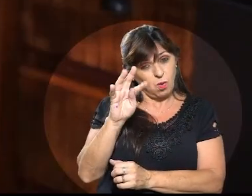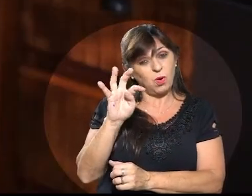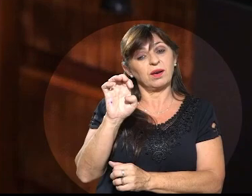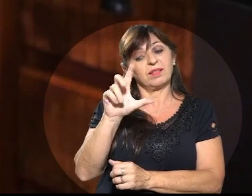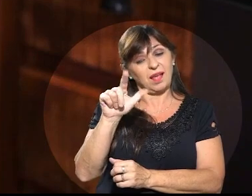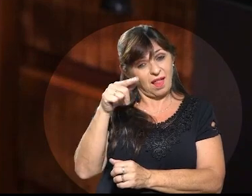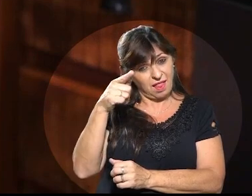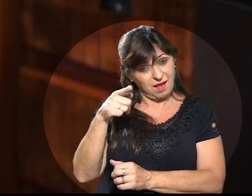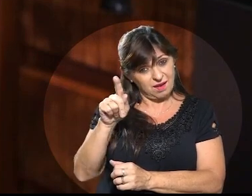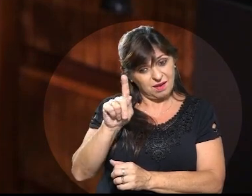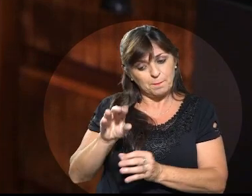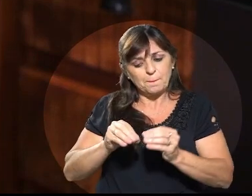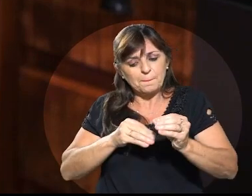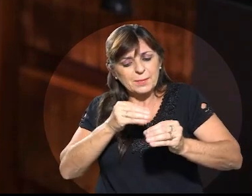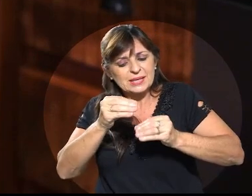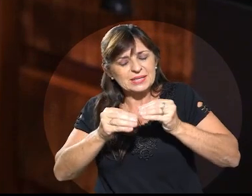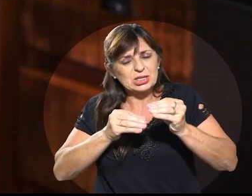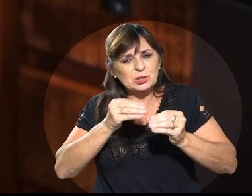né? Então,